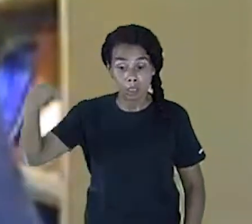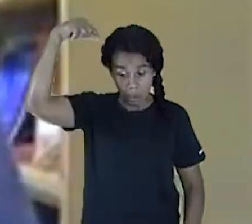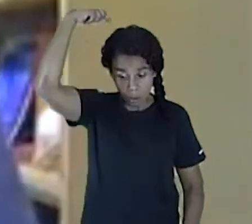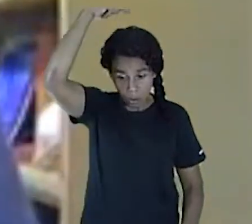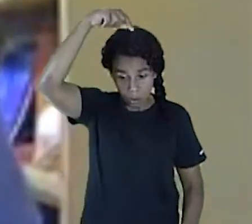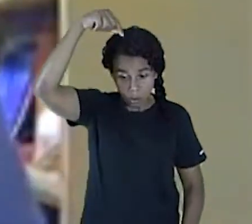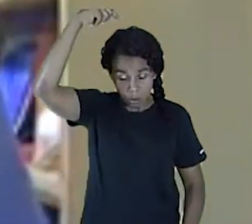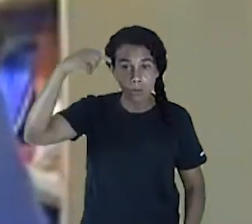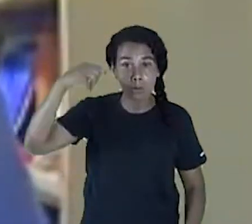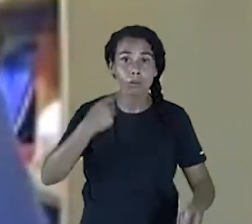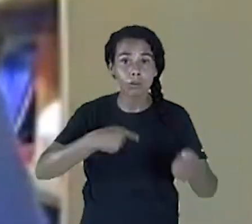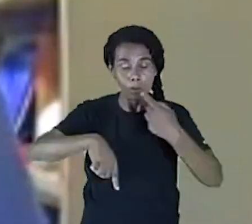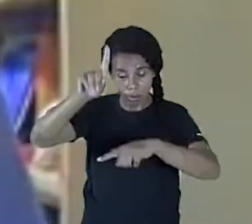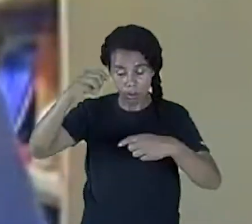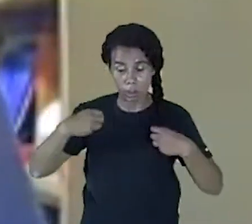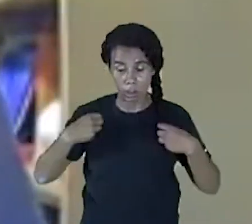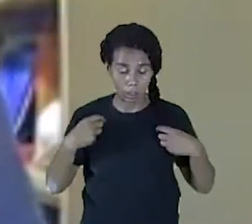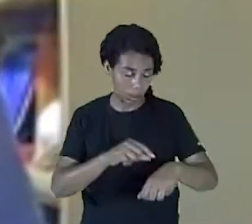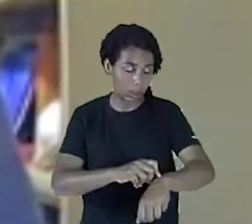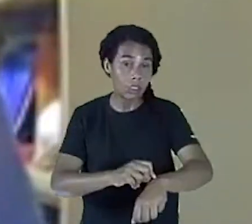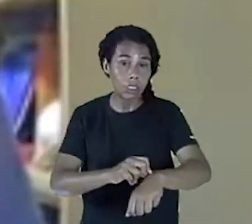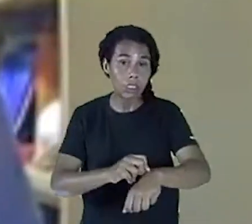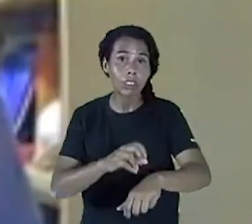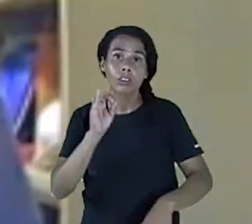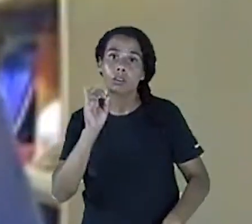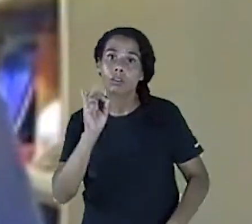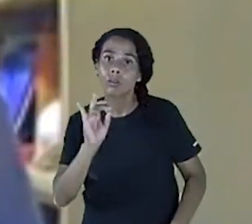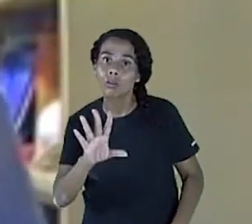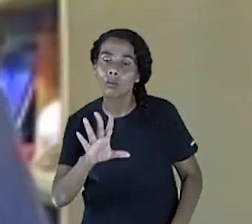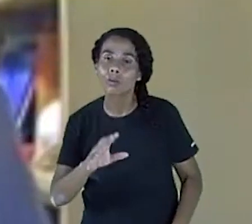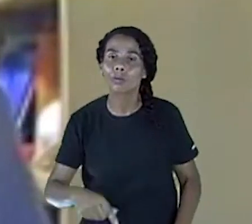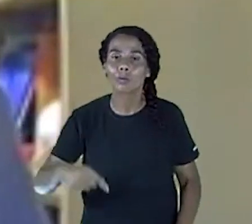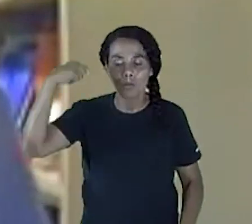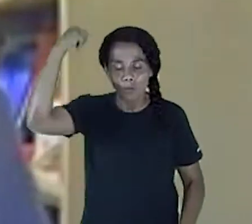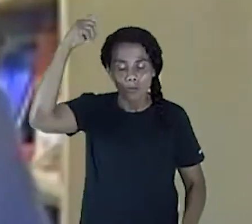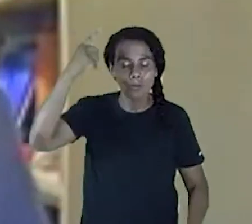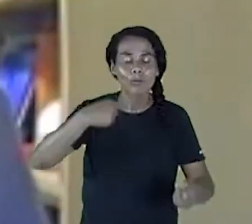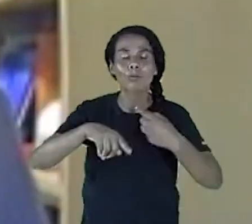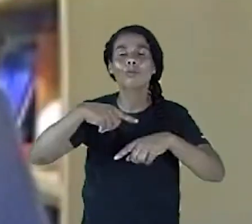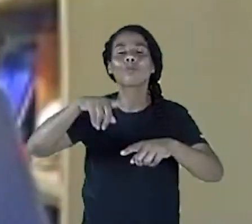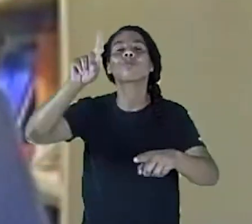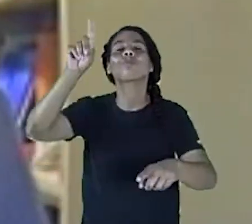para outra história e precisamos estar confiantes de que isso aconteça.